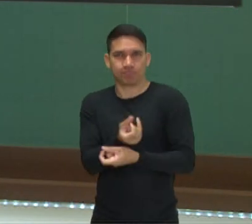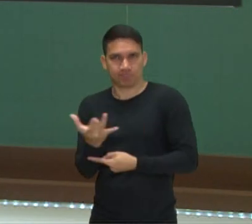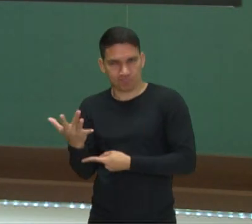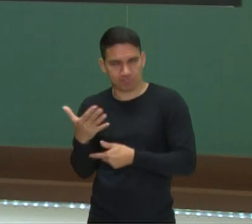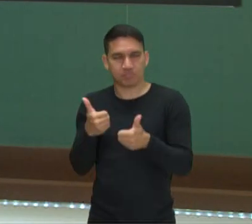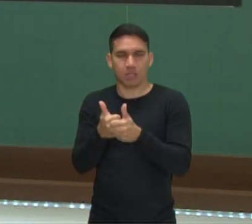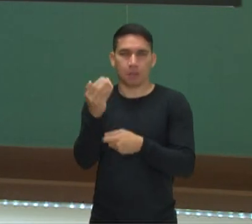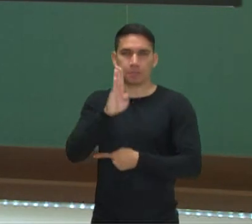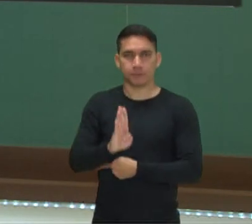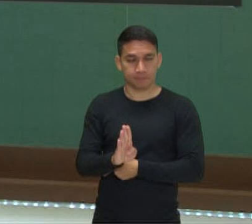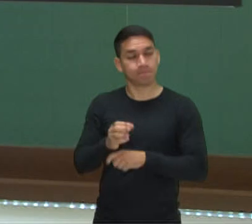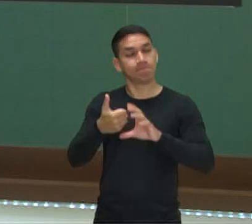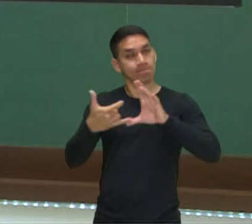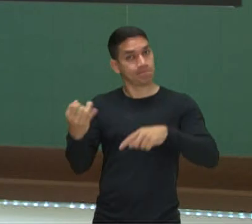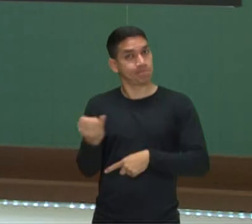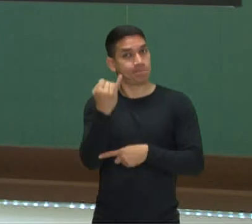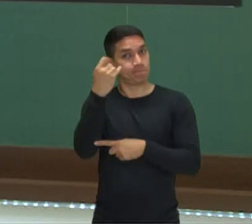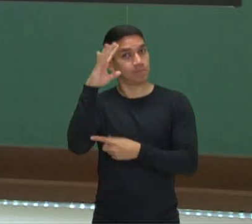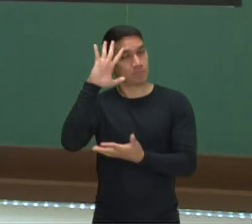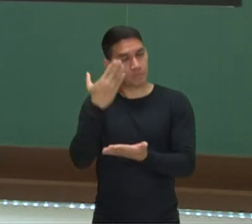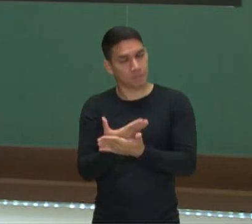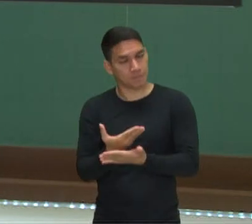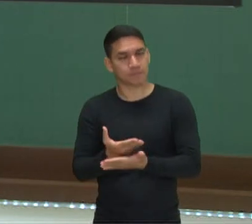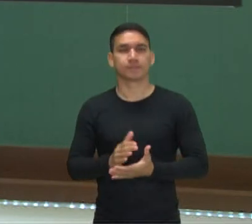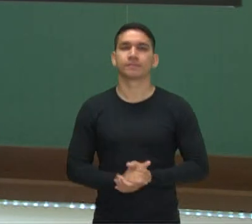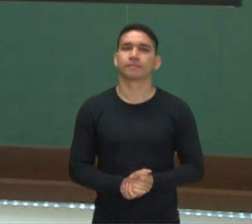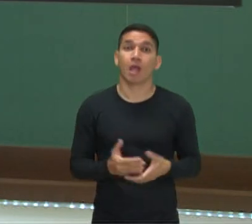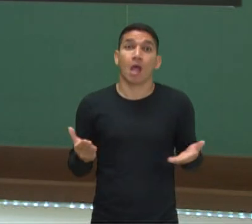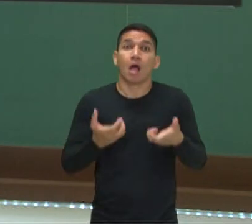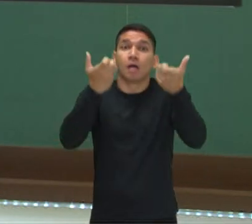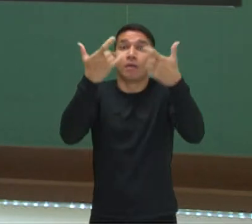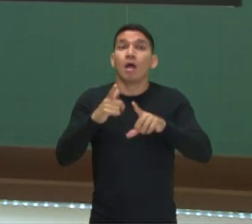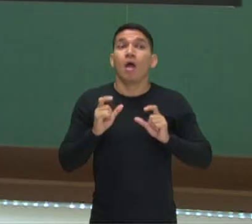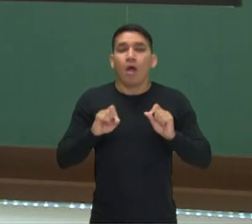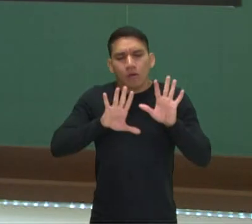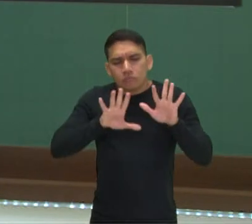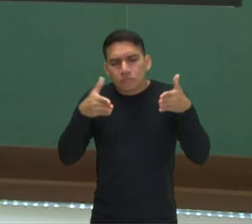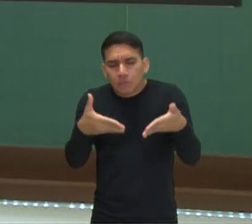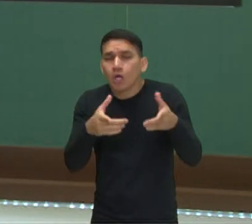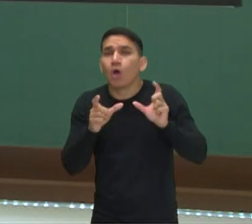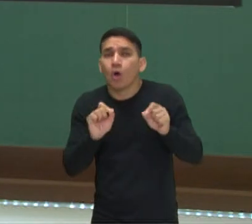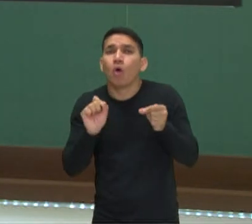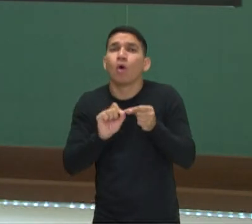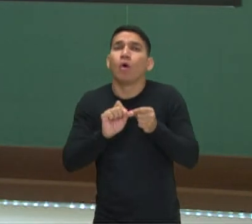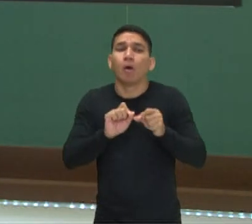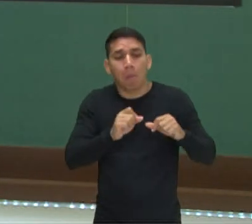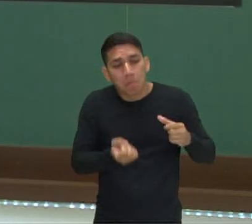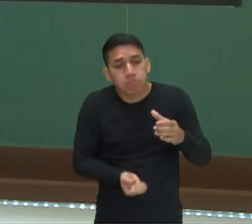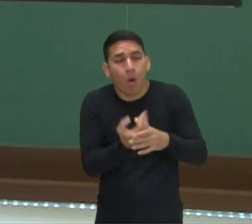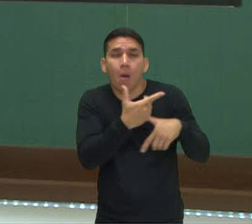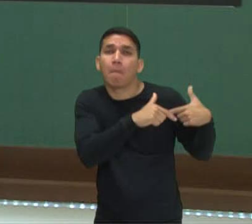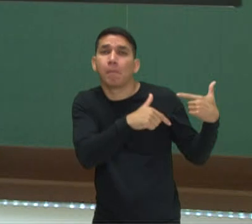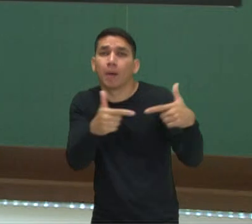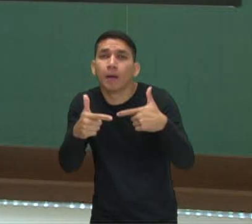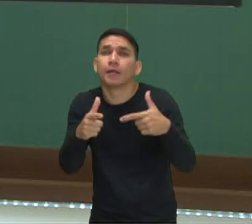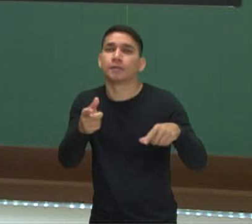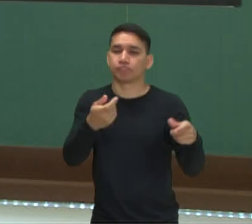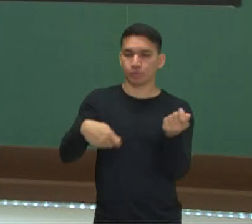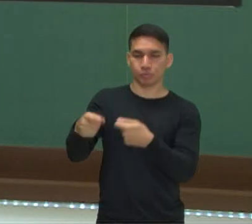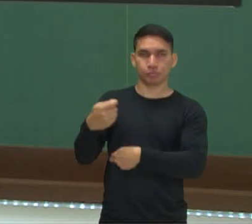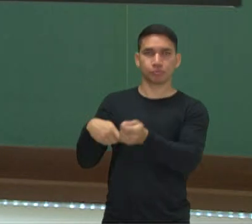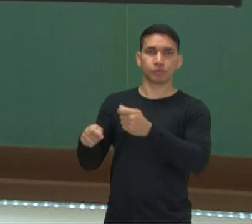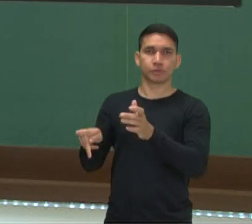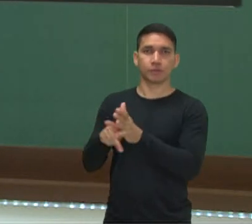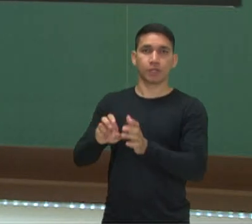são características bem importantes para a gente estudar, né? E aí agora vamos entender o surgimento das atividades econômicas